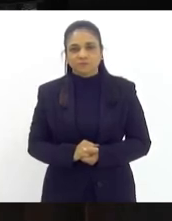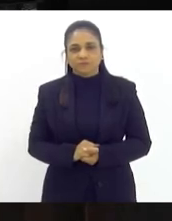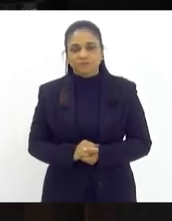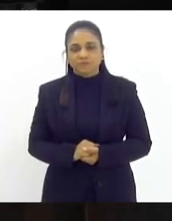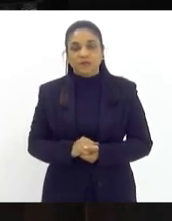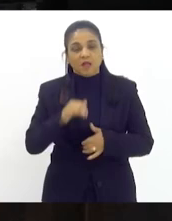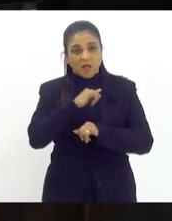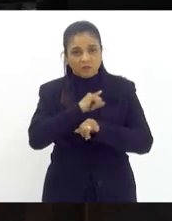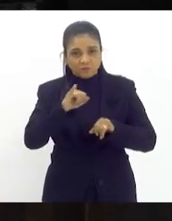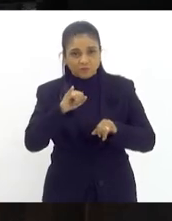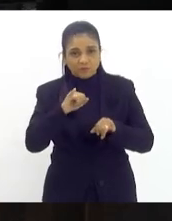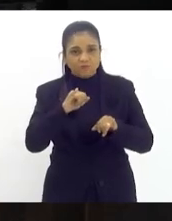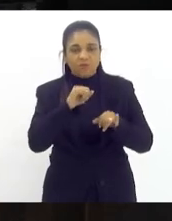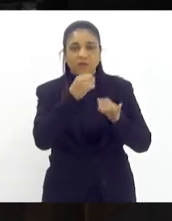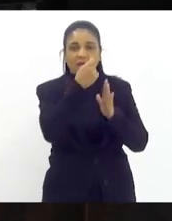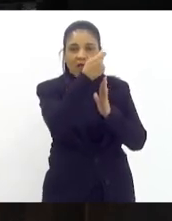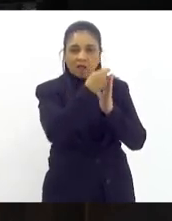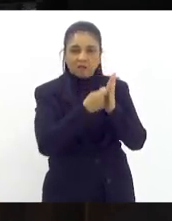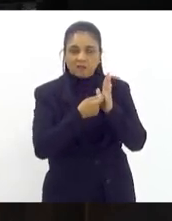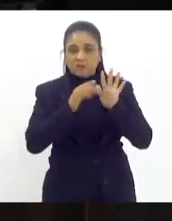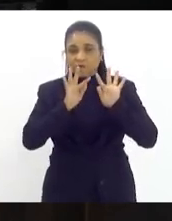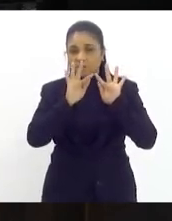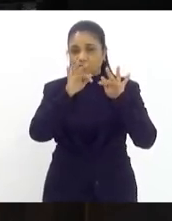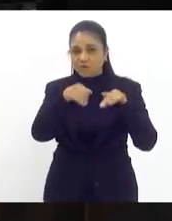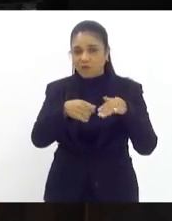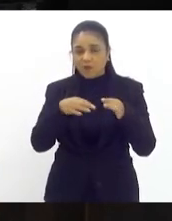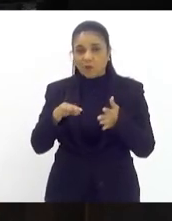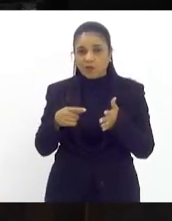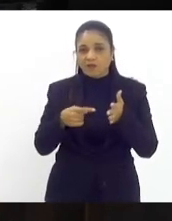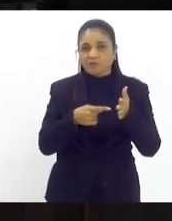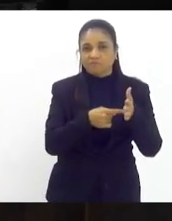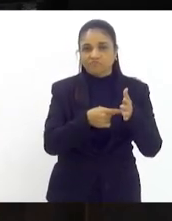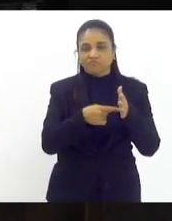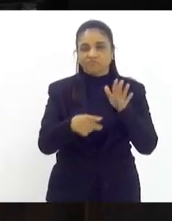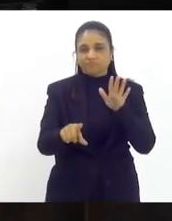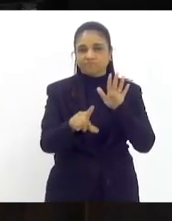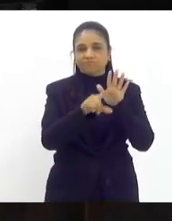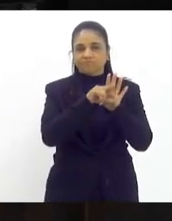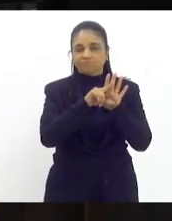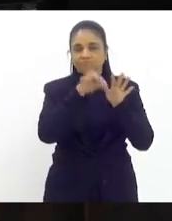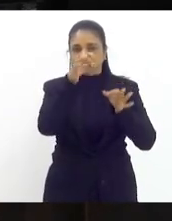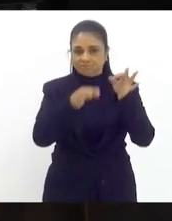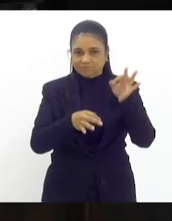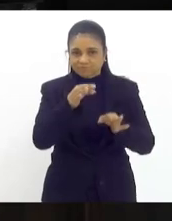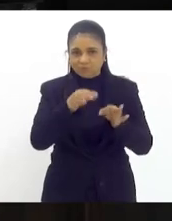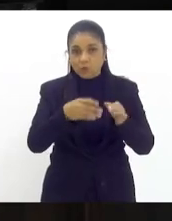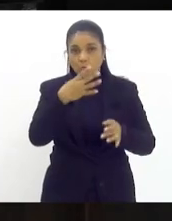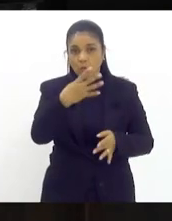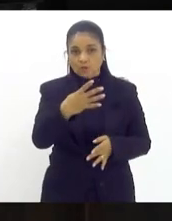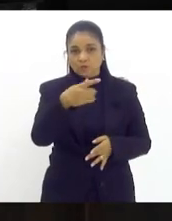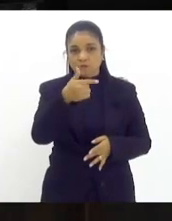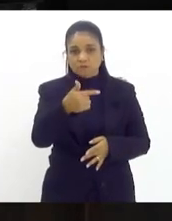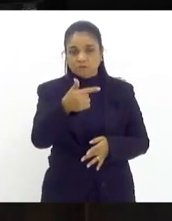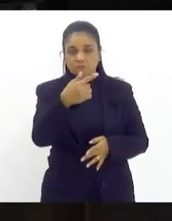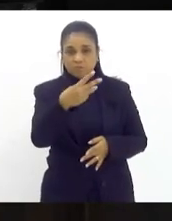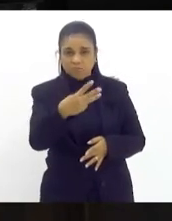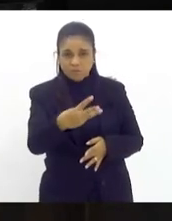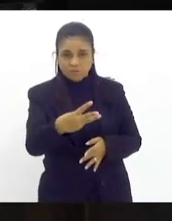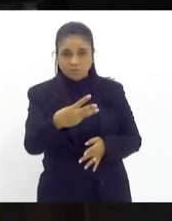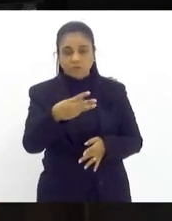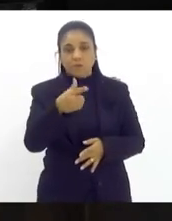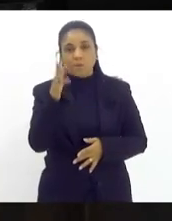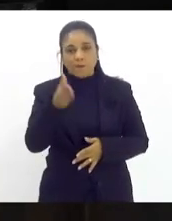anuncio redação final indicação Legislativa número 413 de 2021